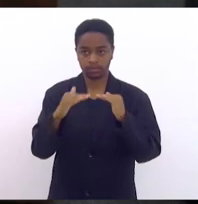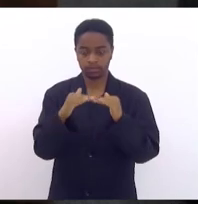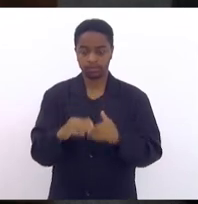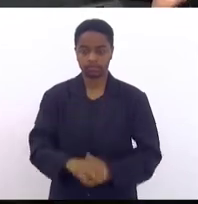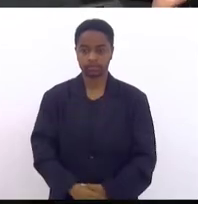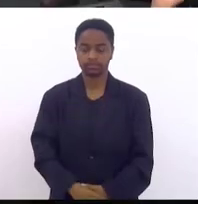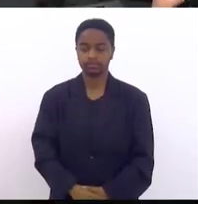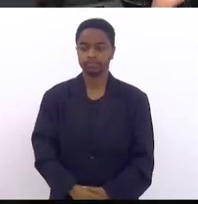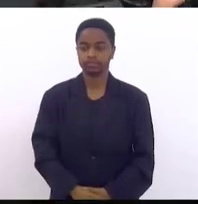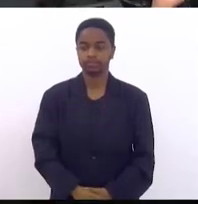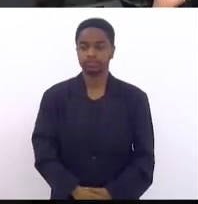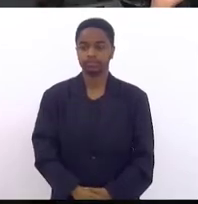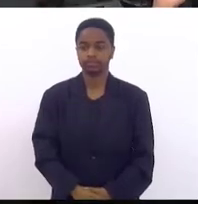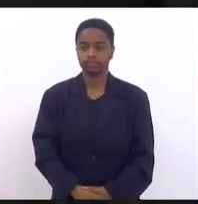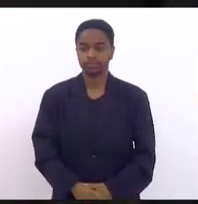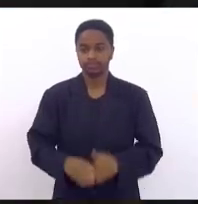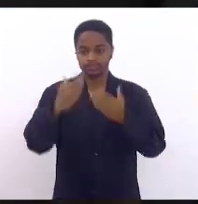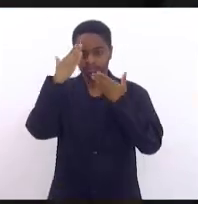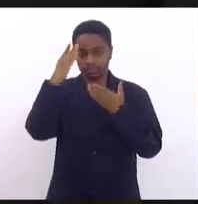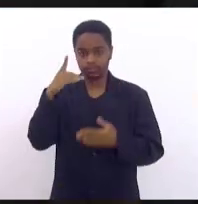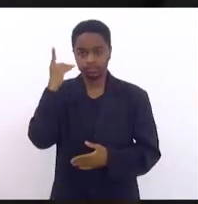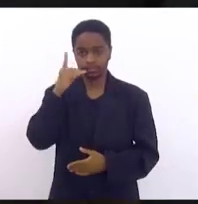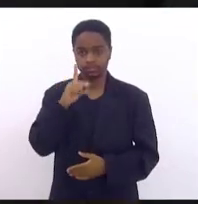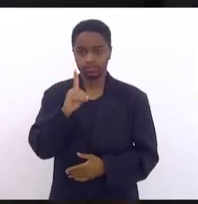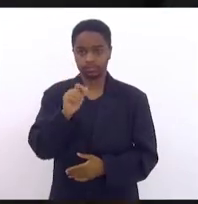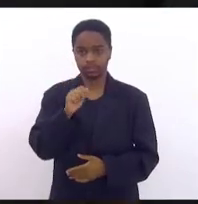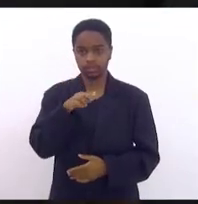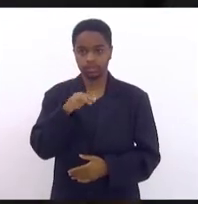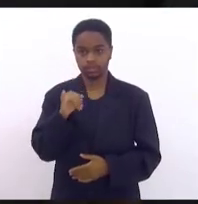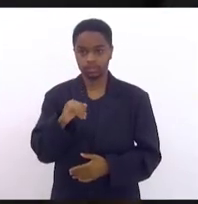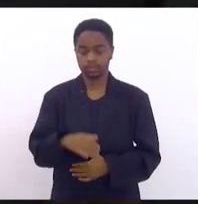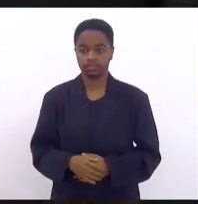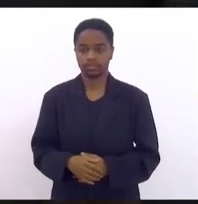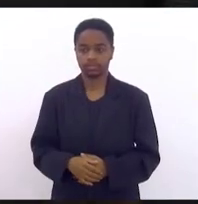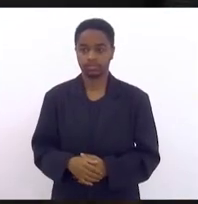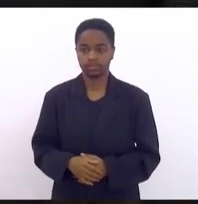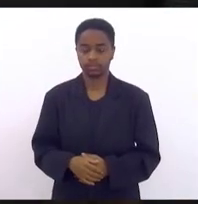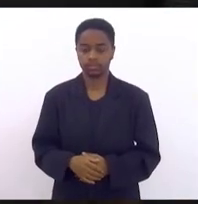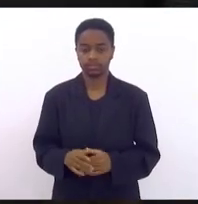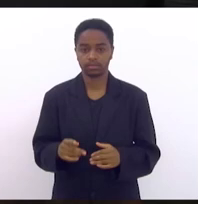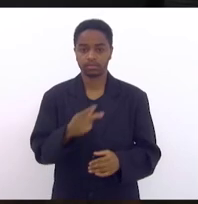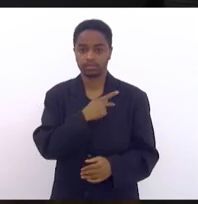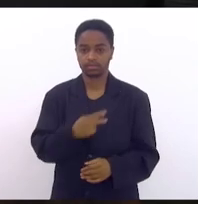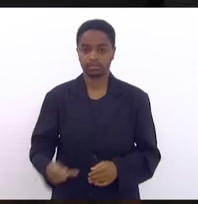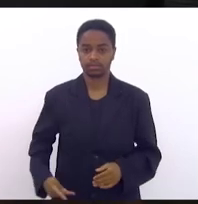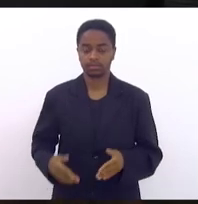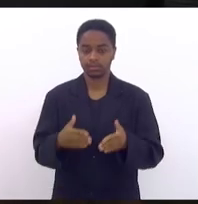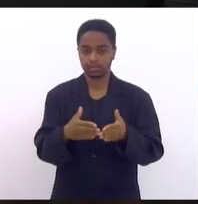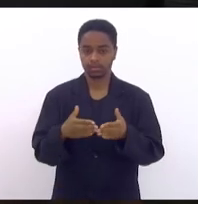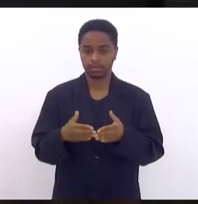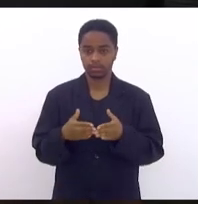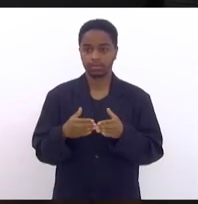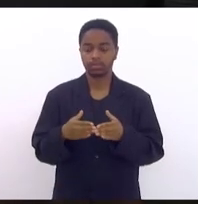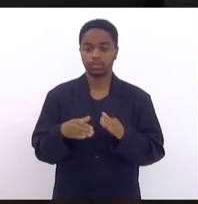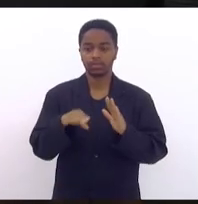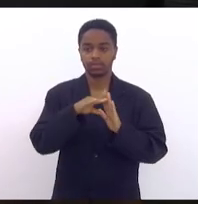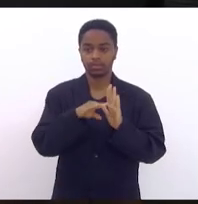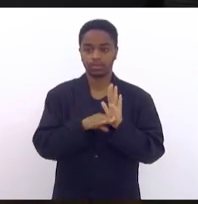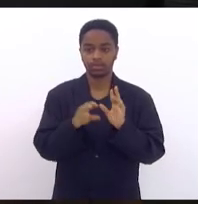favorável. Muito obrigado, deputada Dani Monteiro. Um minuto. A presidência convoca uma sessão extraordinária para as